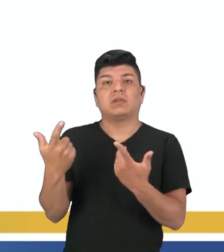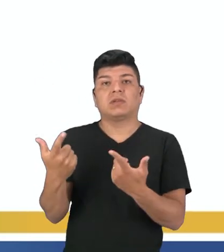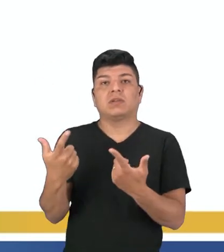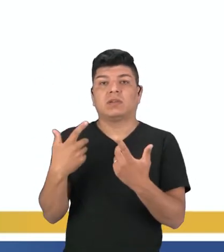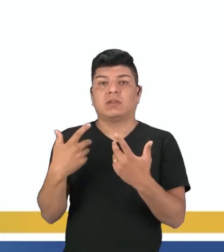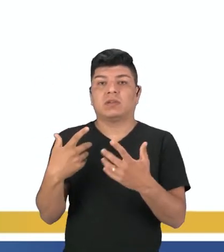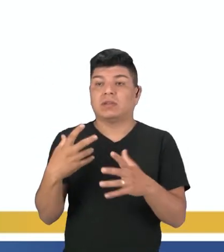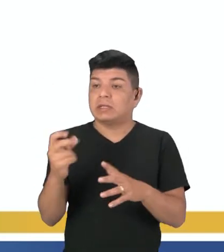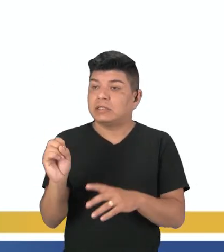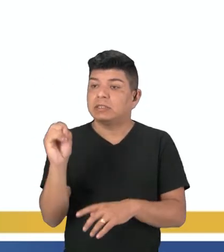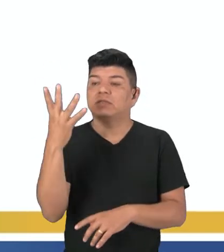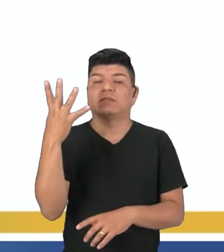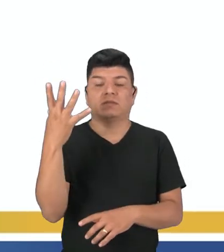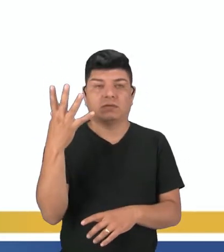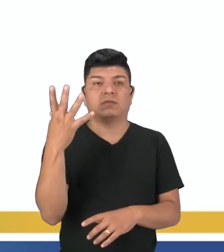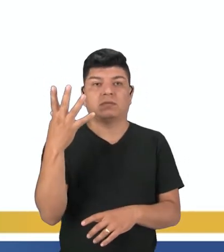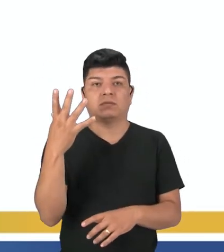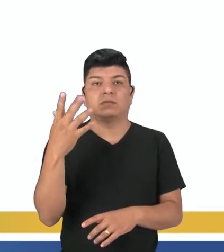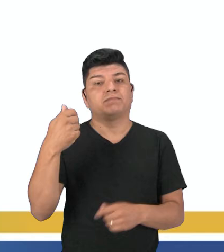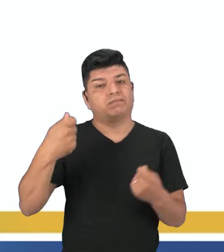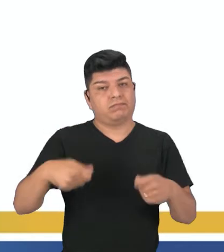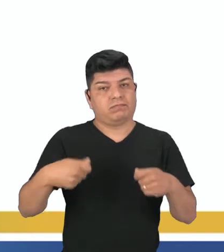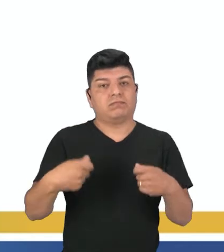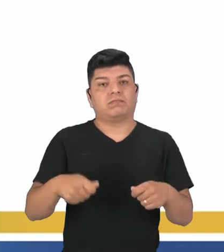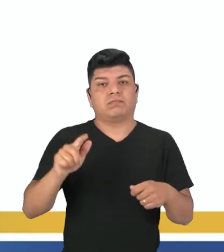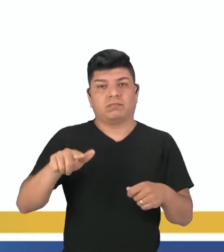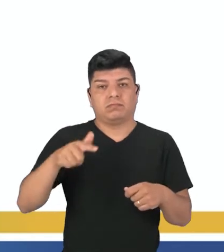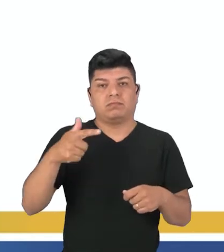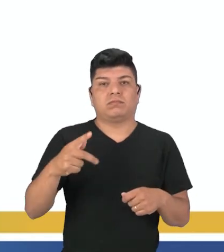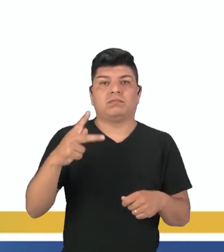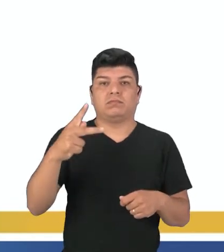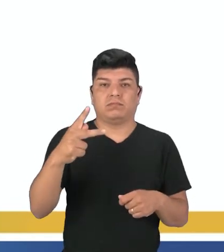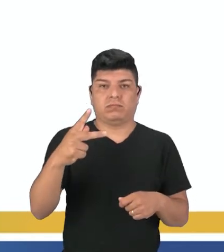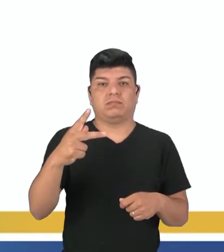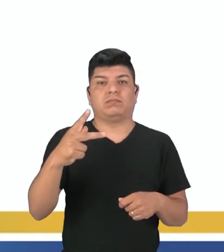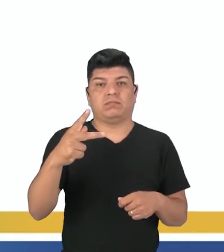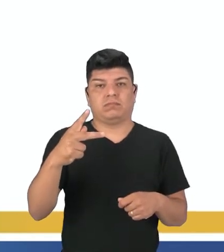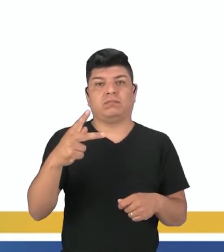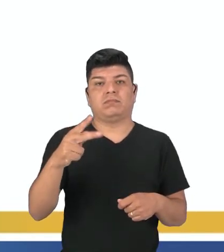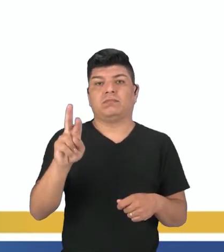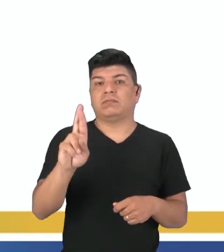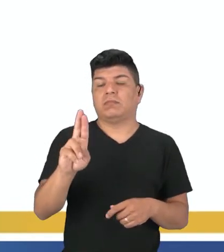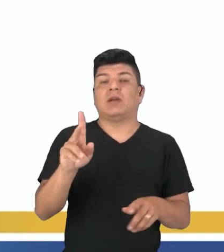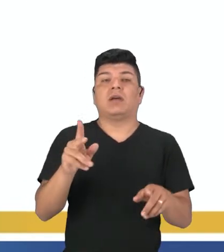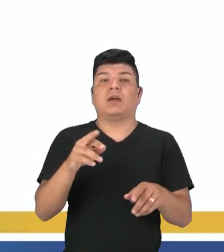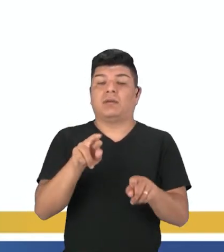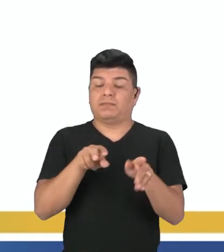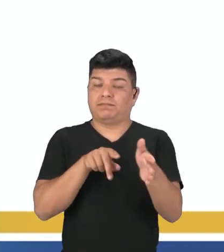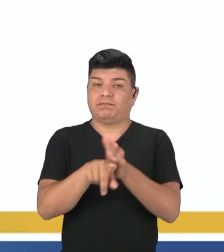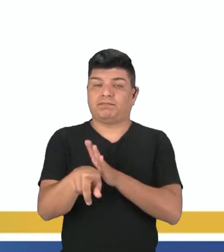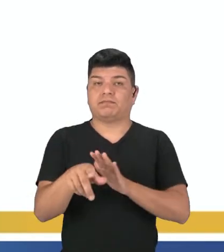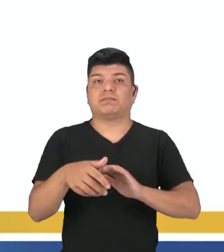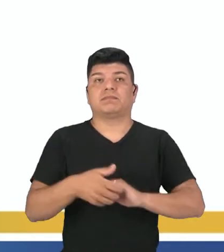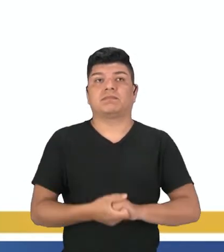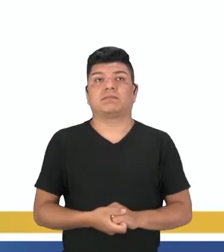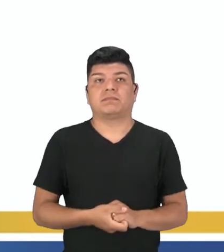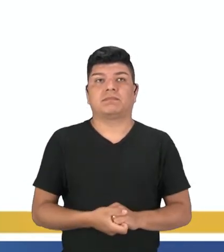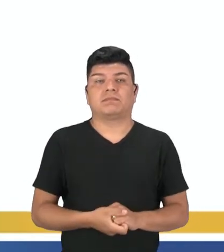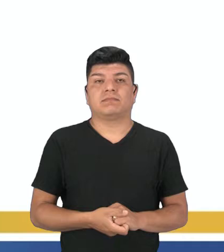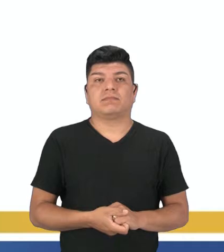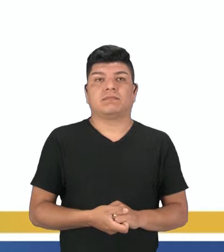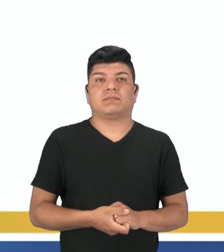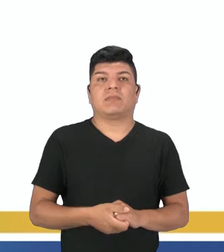essa ação. Ele vem obrigatoriamente após uma preposição. Então, vamos ver a diferença. A pergunta, who is your